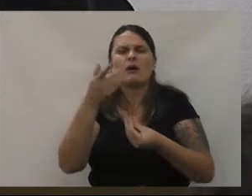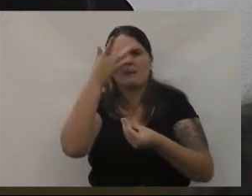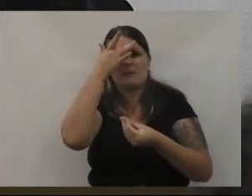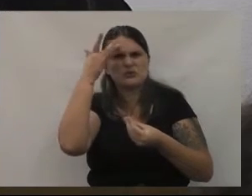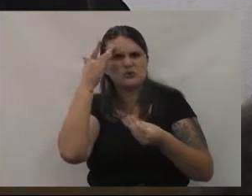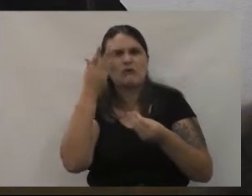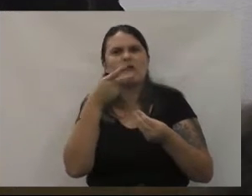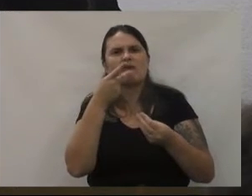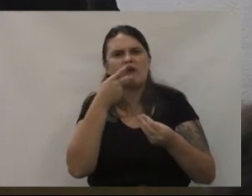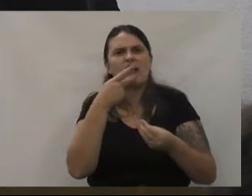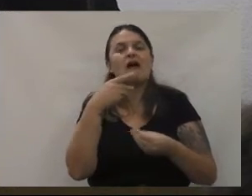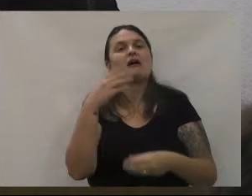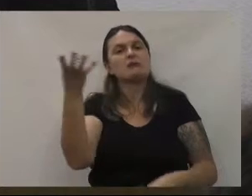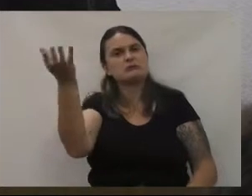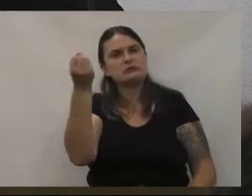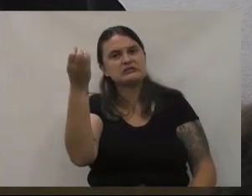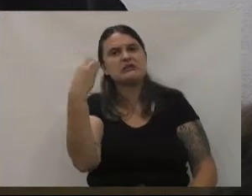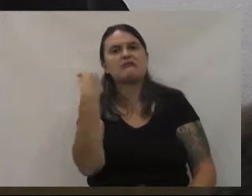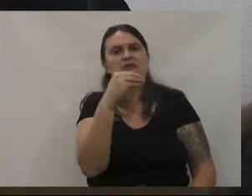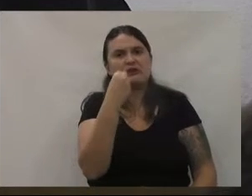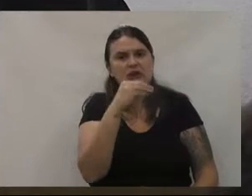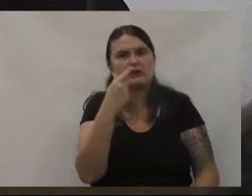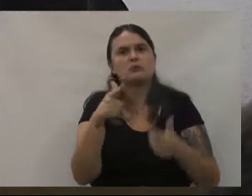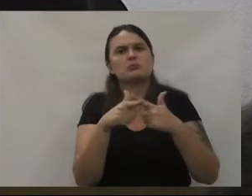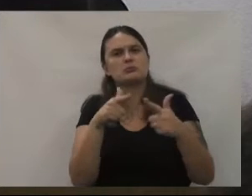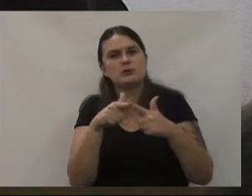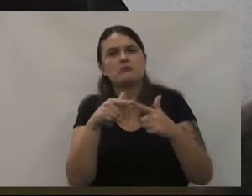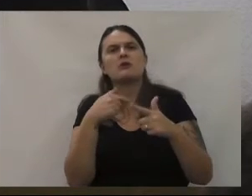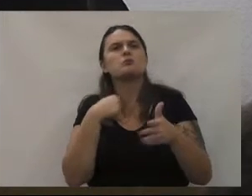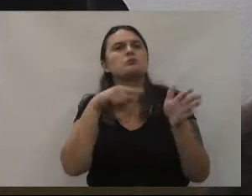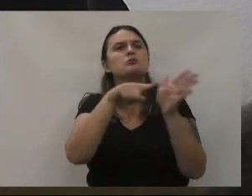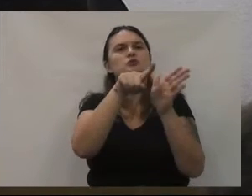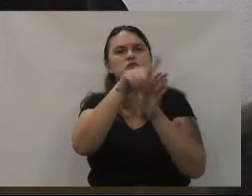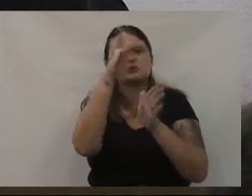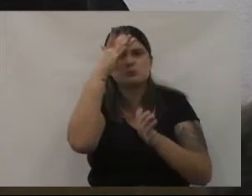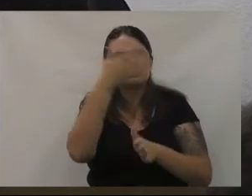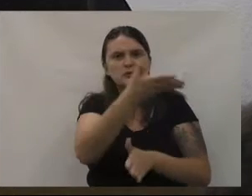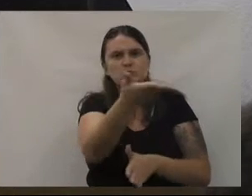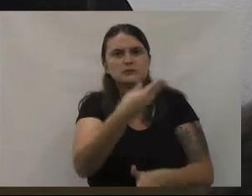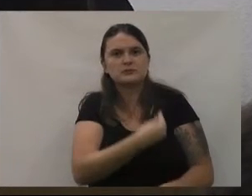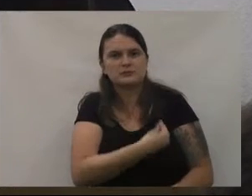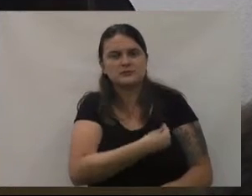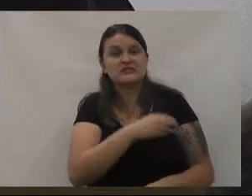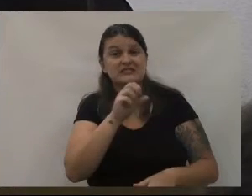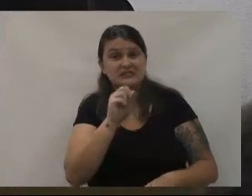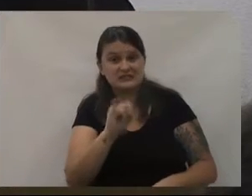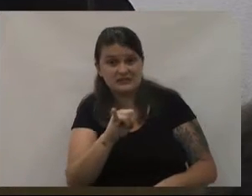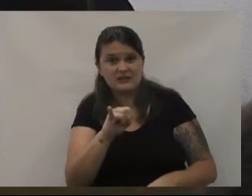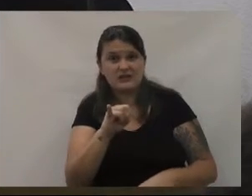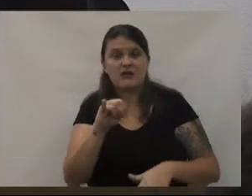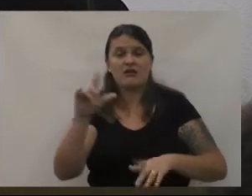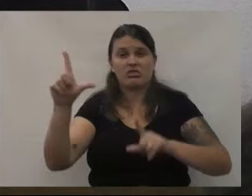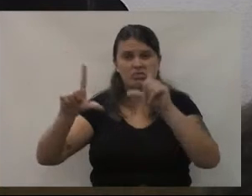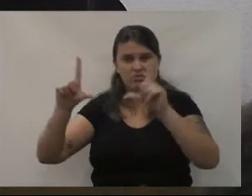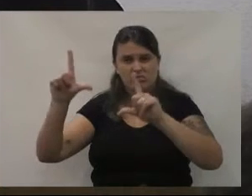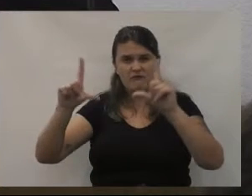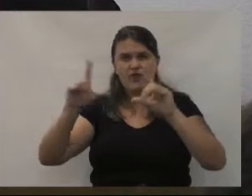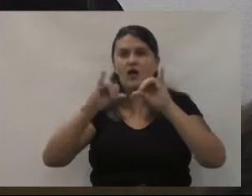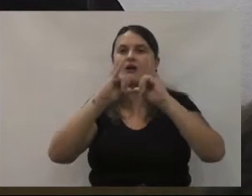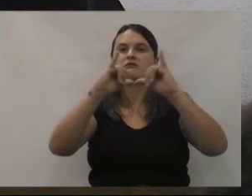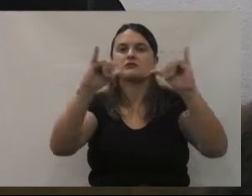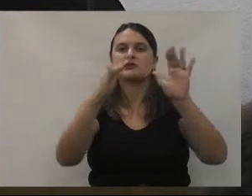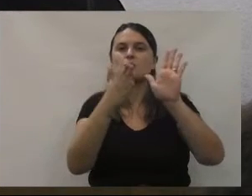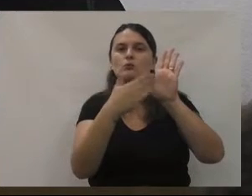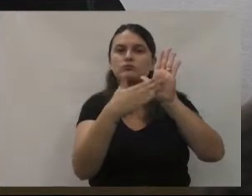que é deficitário? Eu pergunto a qualquer um dos presentes aí, se em algum momento a mídia veio e mostrou